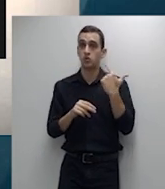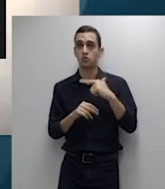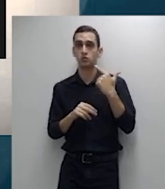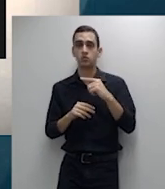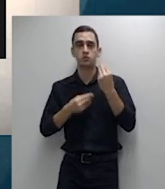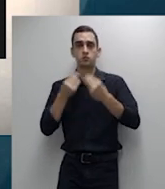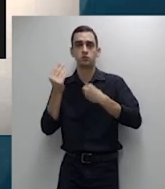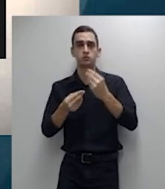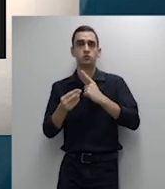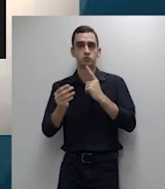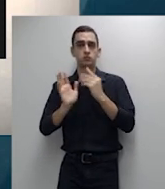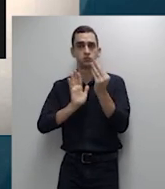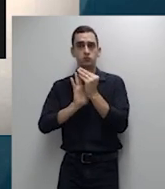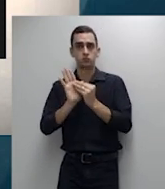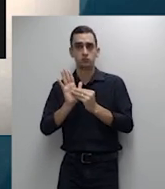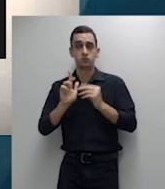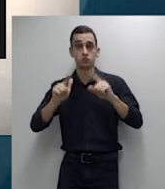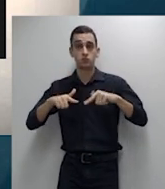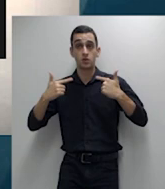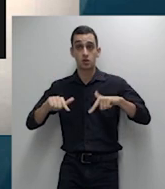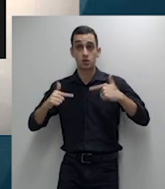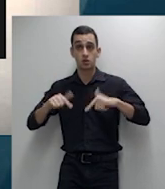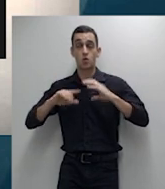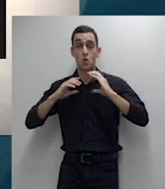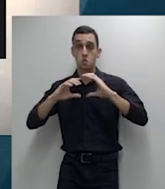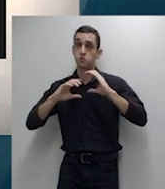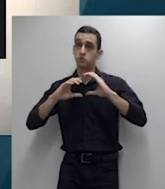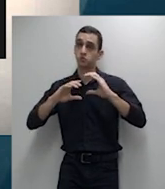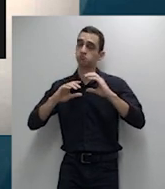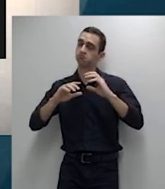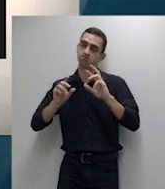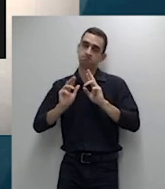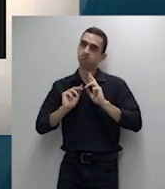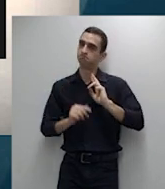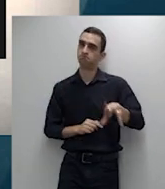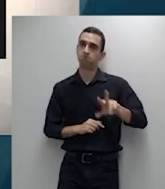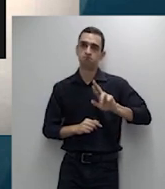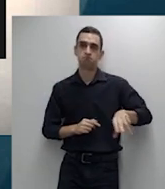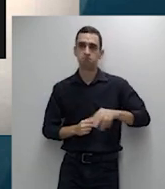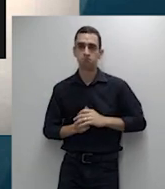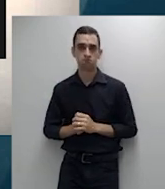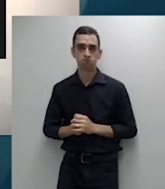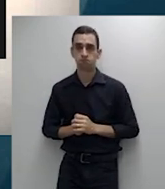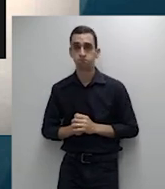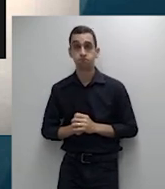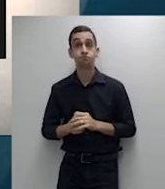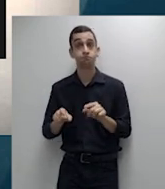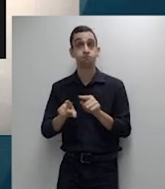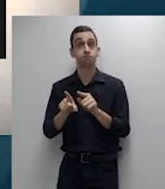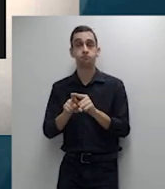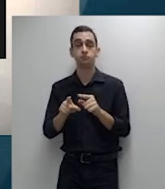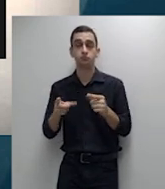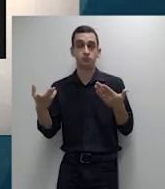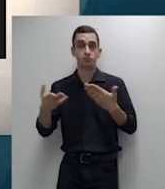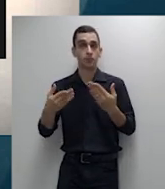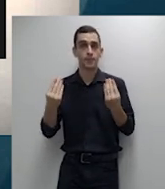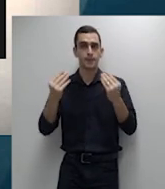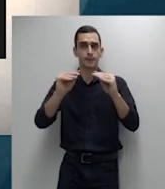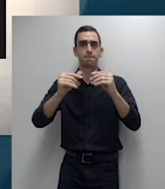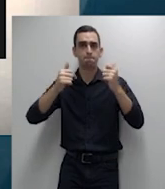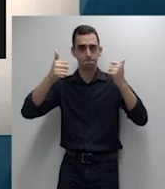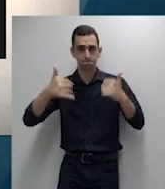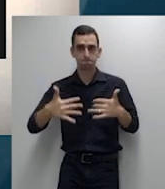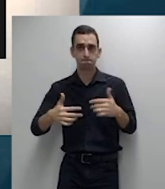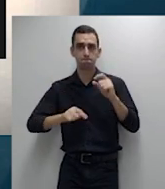poderia ser serviço de comunicação e é apenas também para registro antes